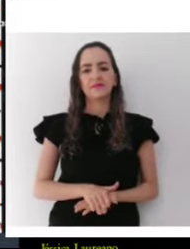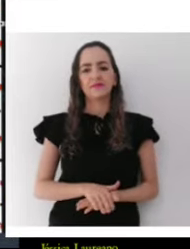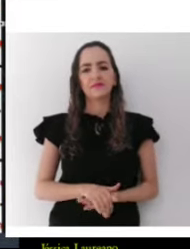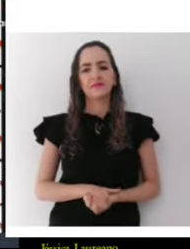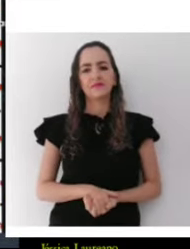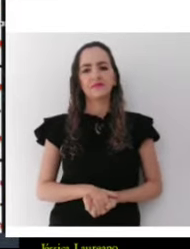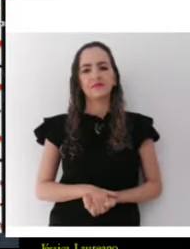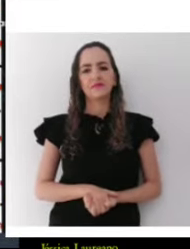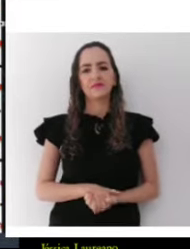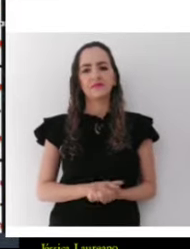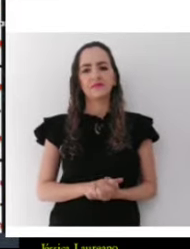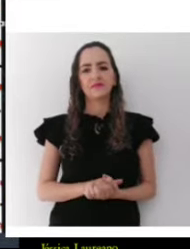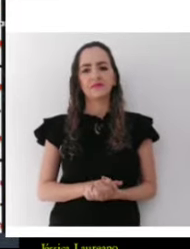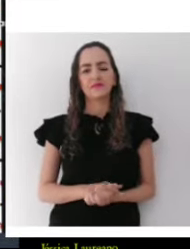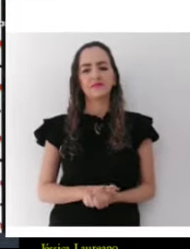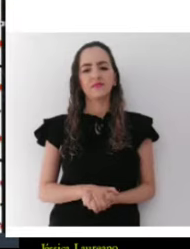aí.